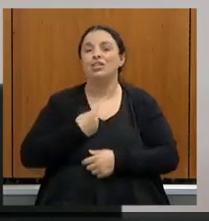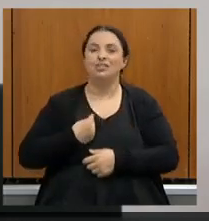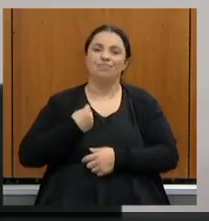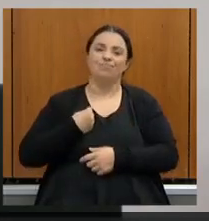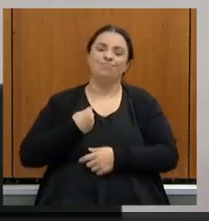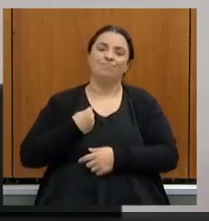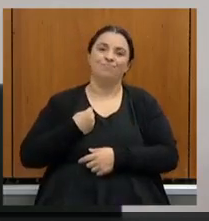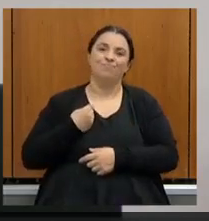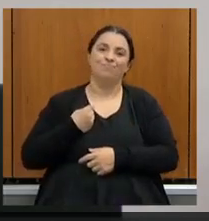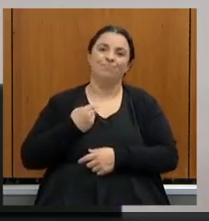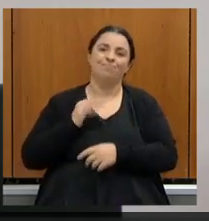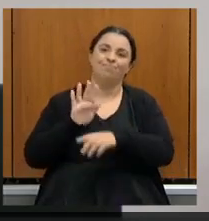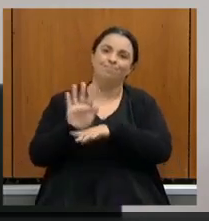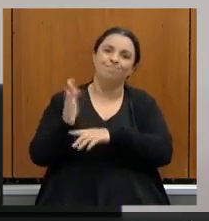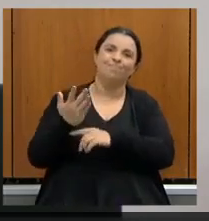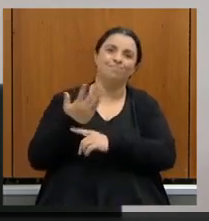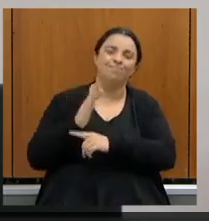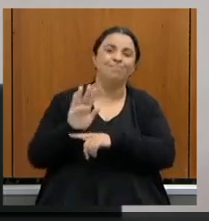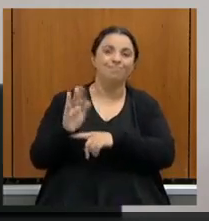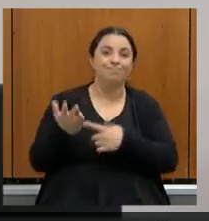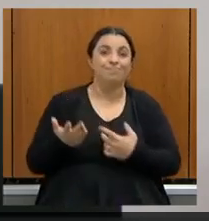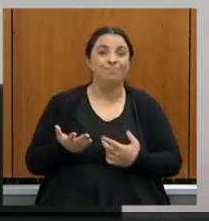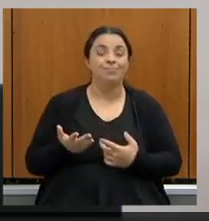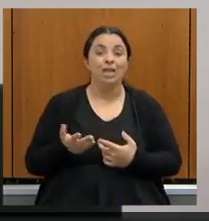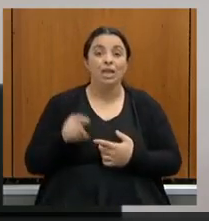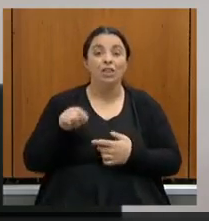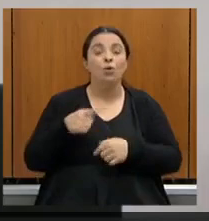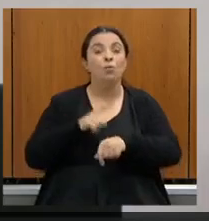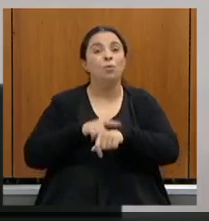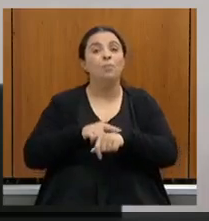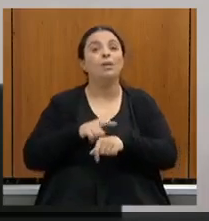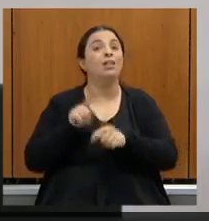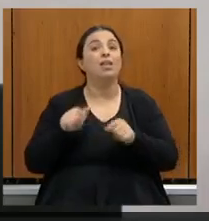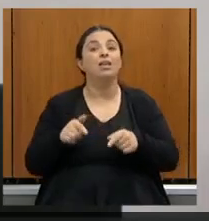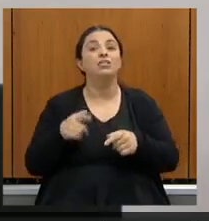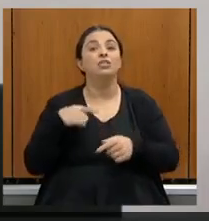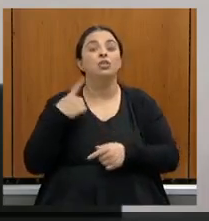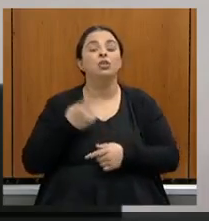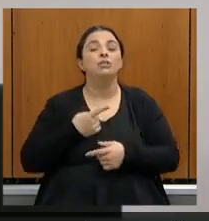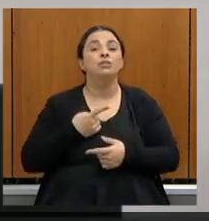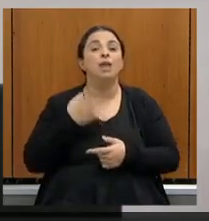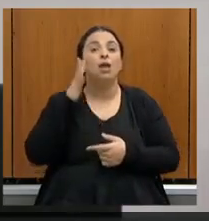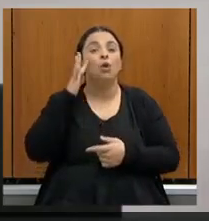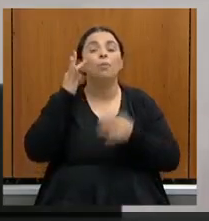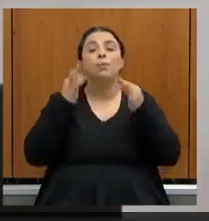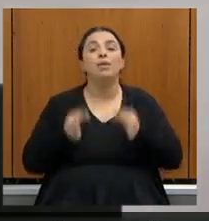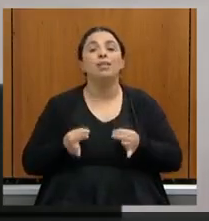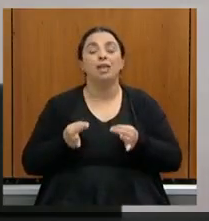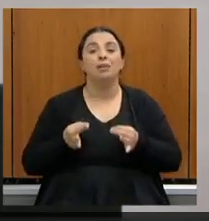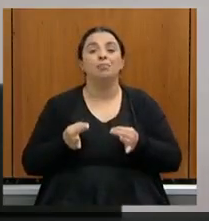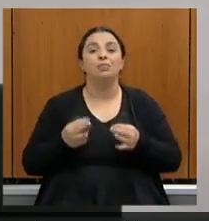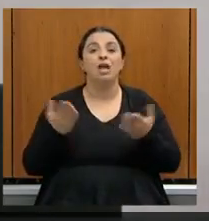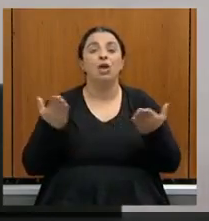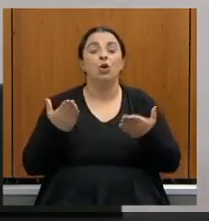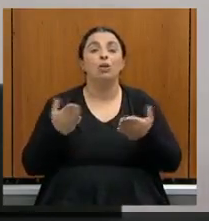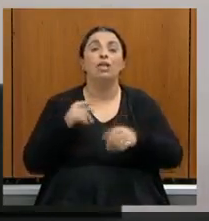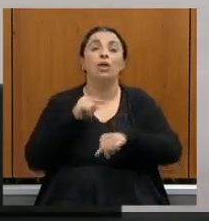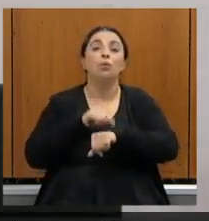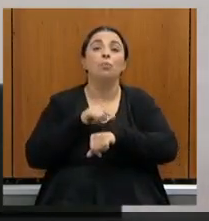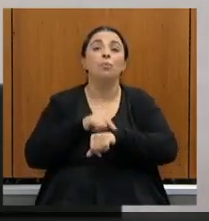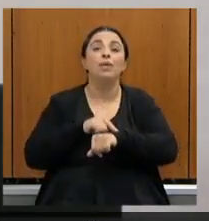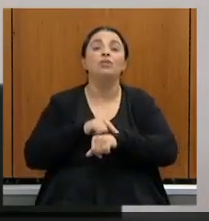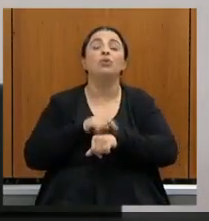o momento é esse de a gente traduzir tudo isso em uma só palavra o momento é um momento de